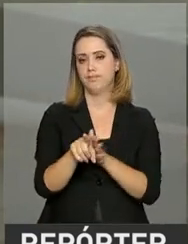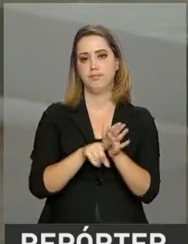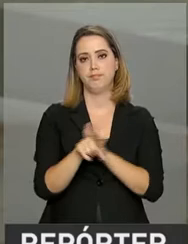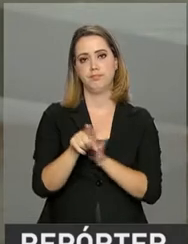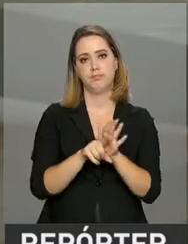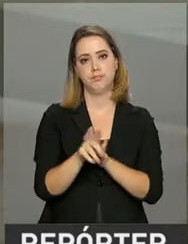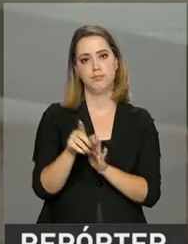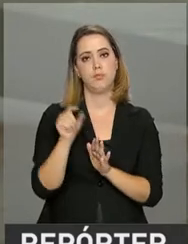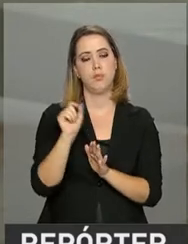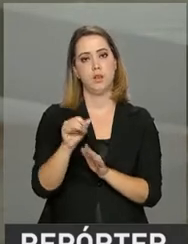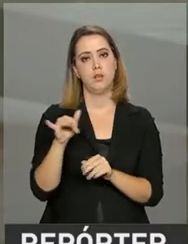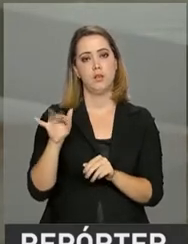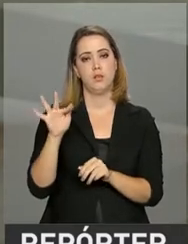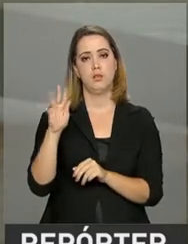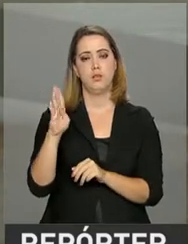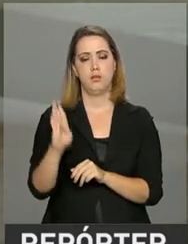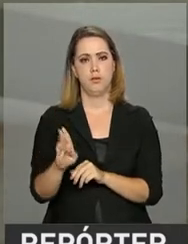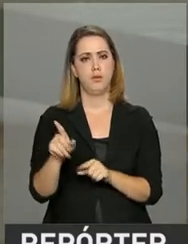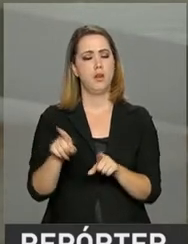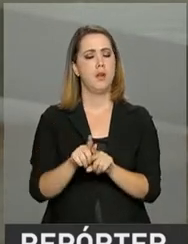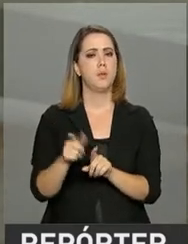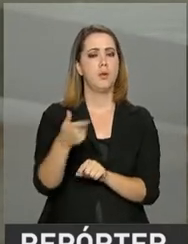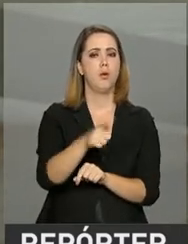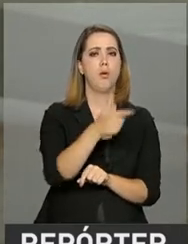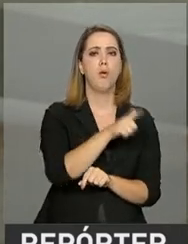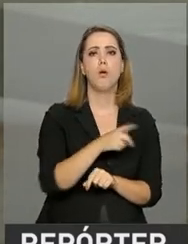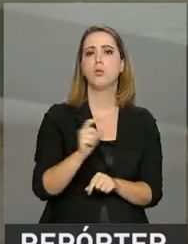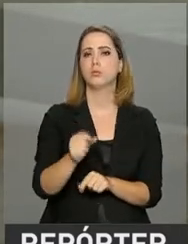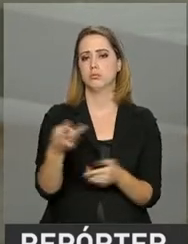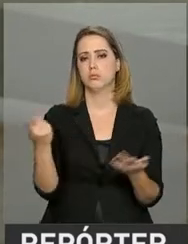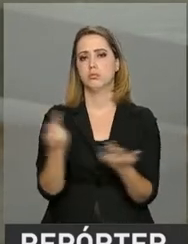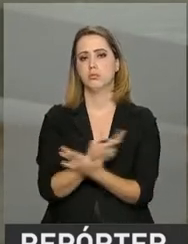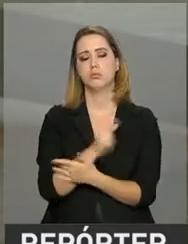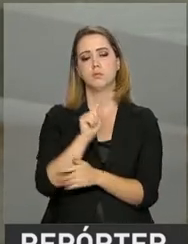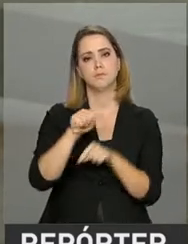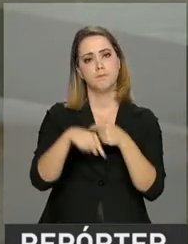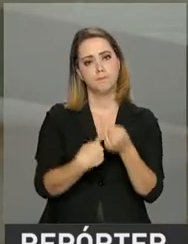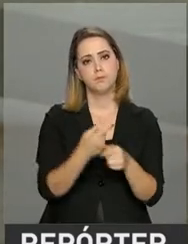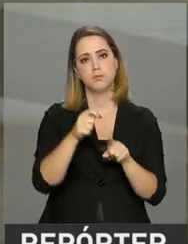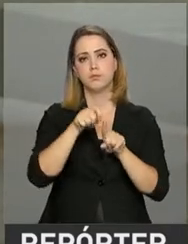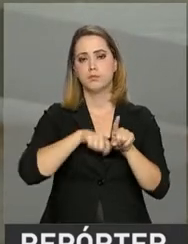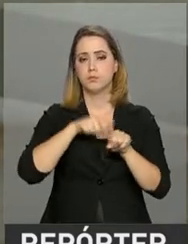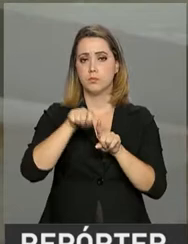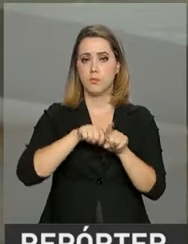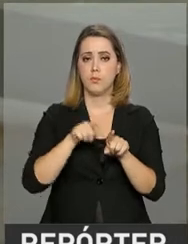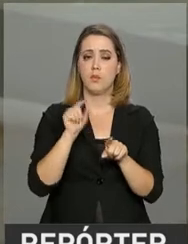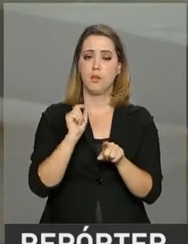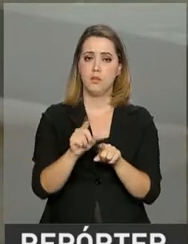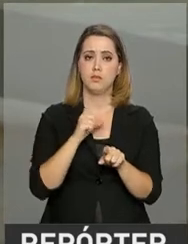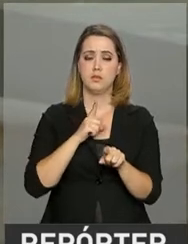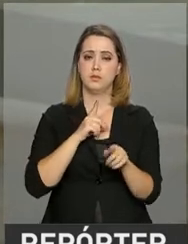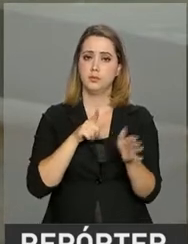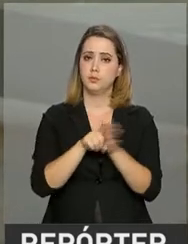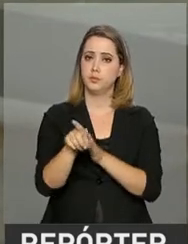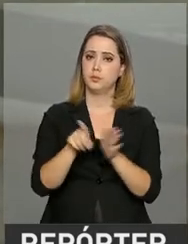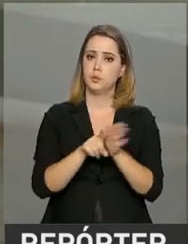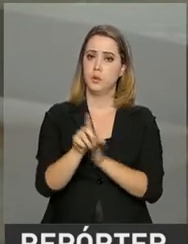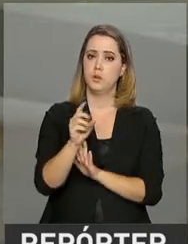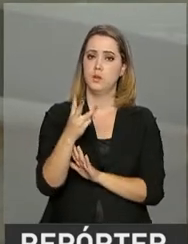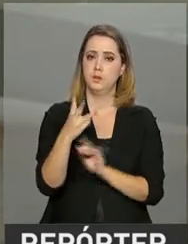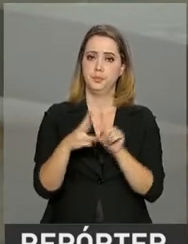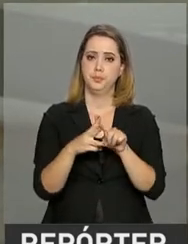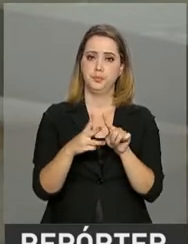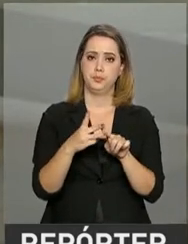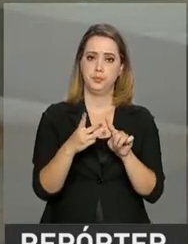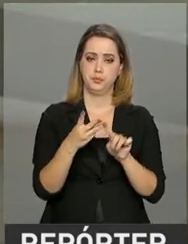da aeronáutica outras aves vão ocorrer nos próximos meses e elas vão investigar basicamente três